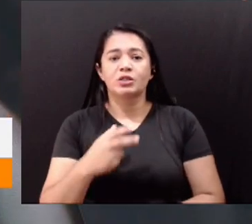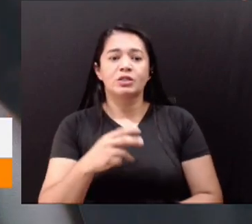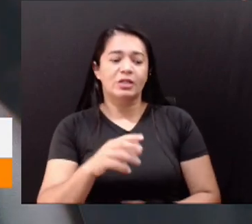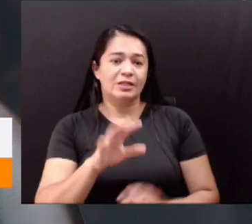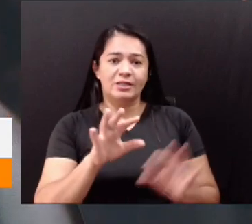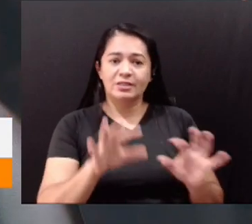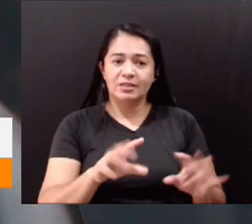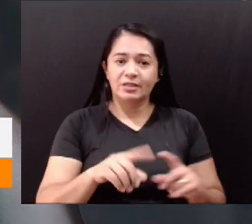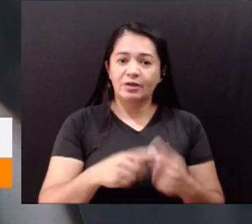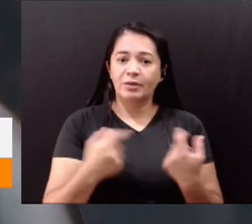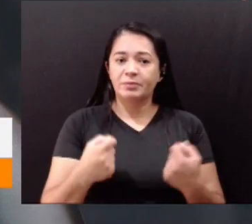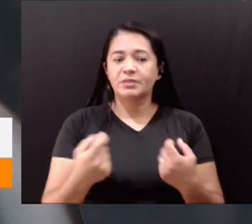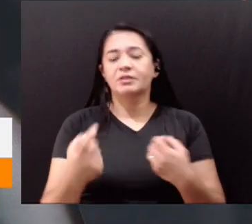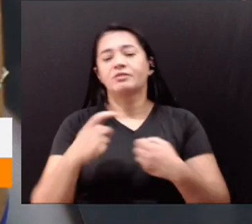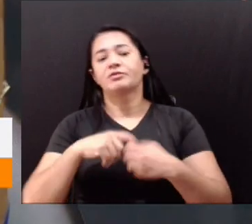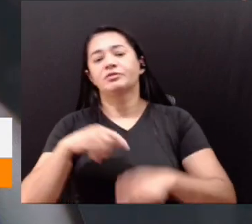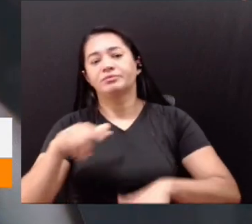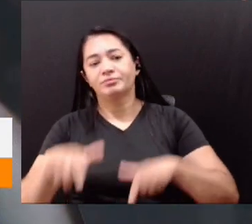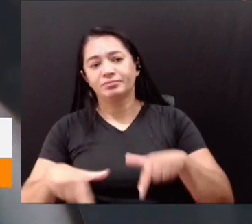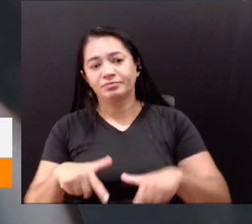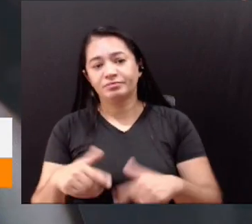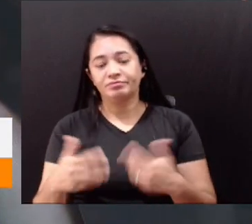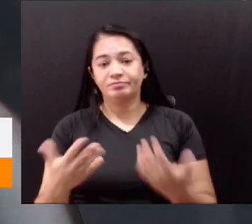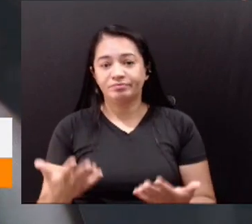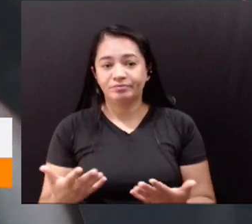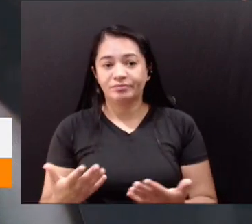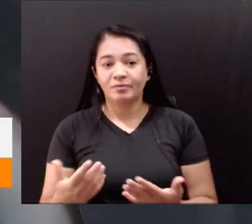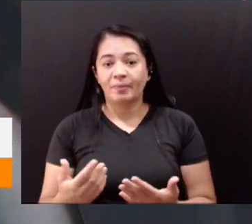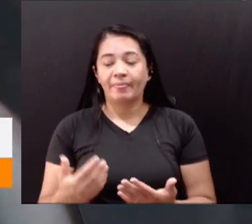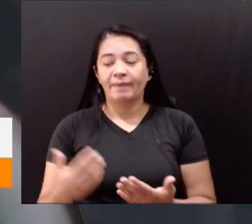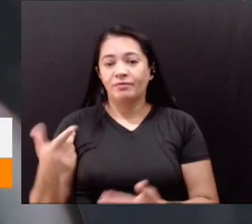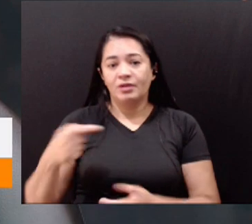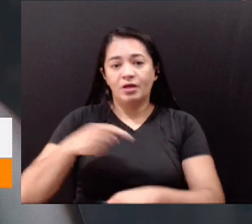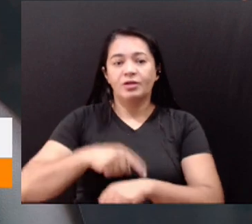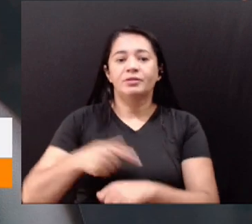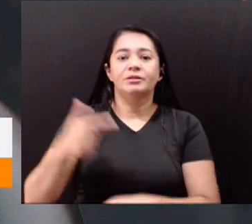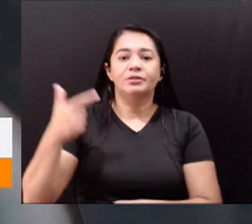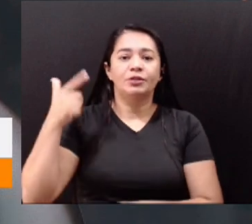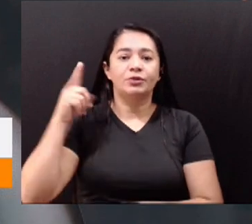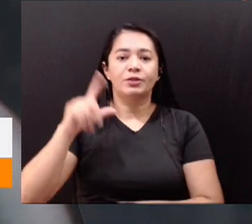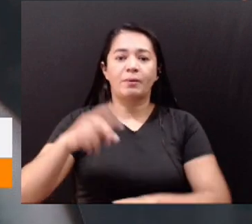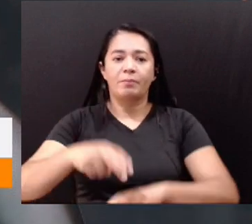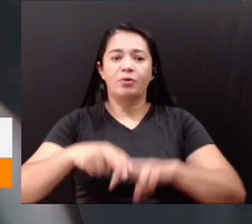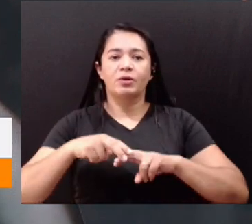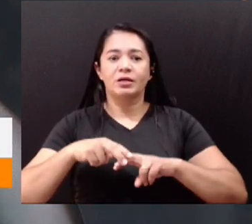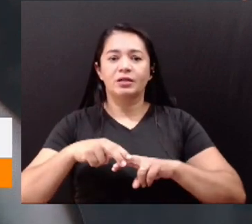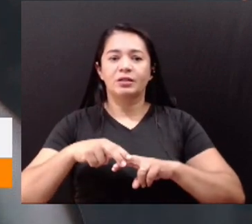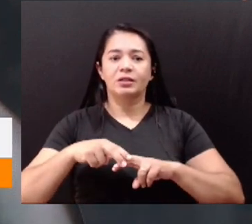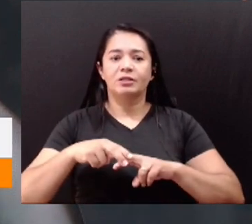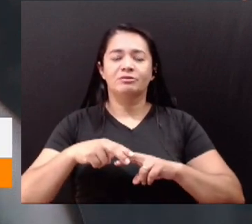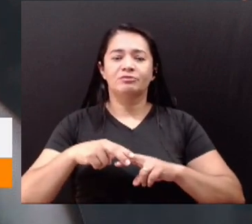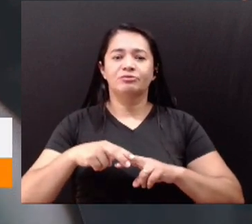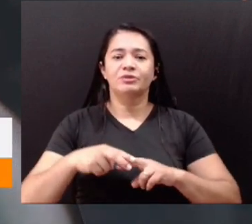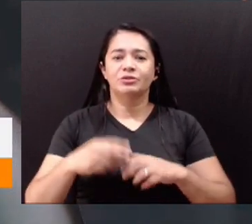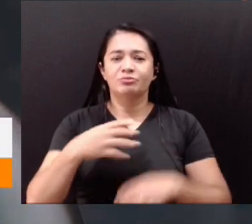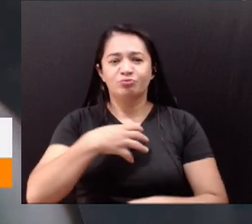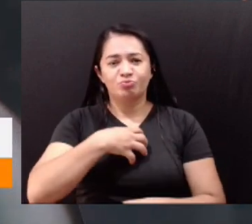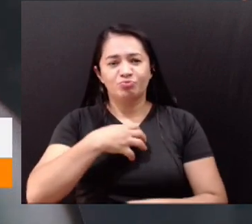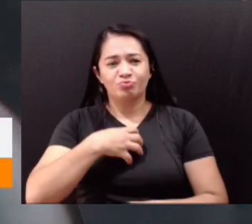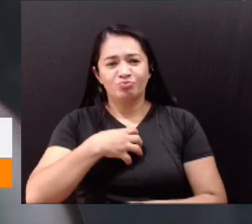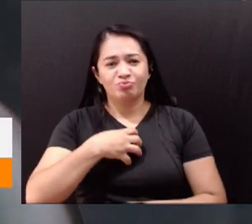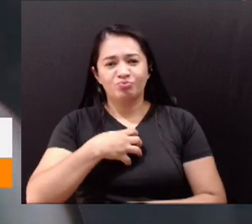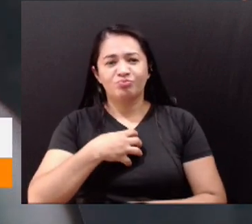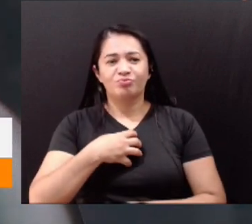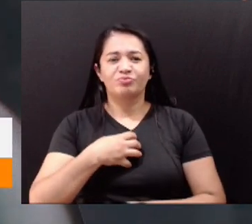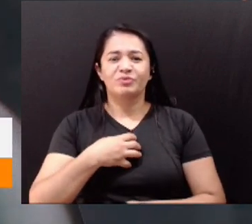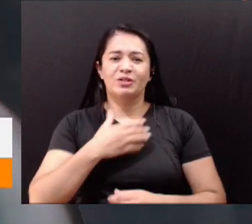para o mercado de trabalho, Uhum. quando ela consegue, devido a essas questões, né, estereotipadas aí, essas questões do